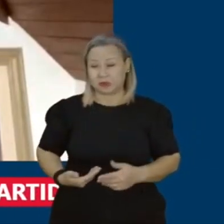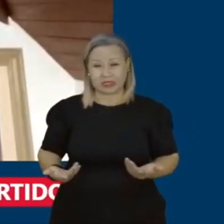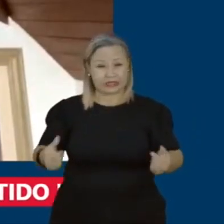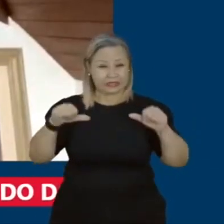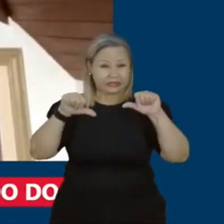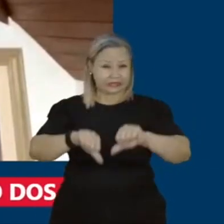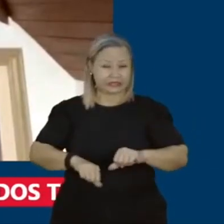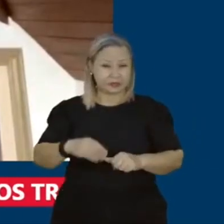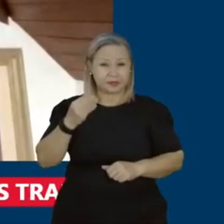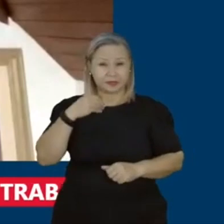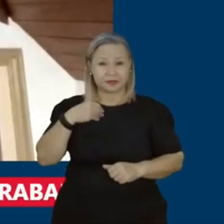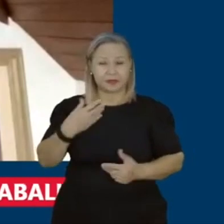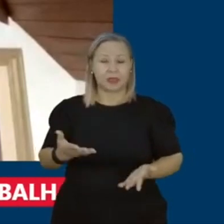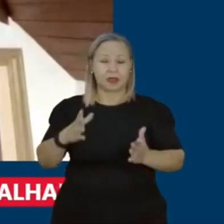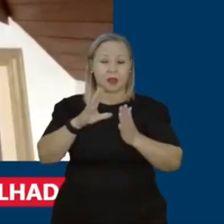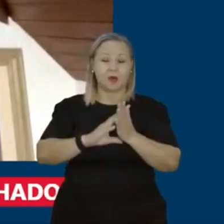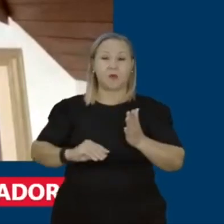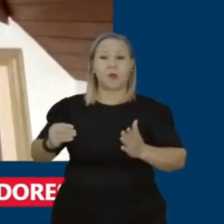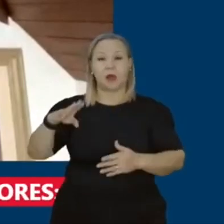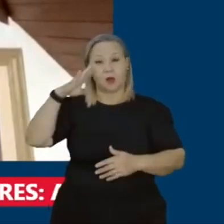É padrão Bolsonaro.